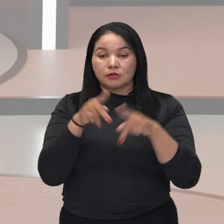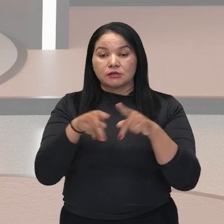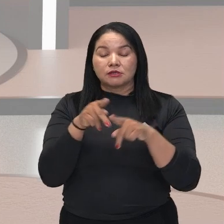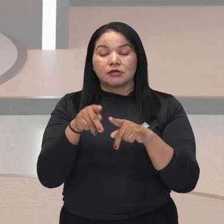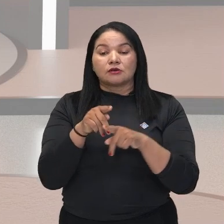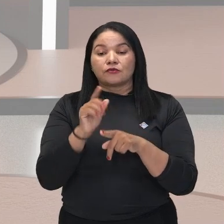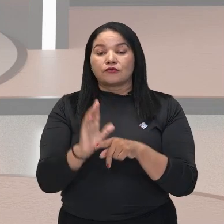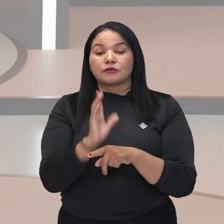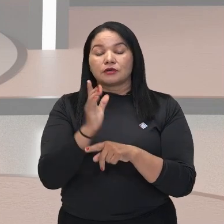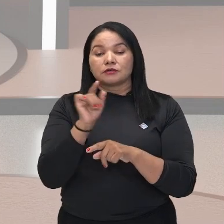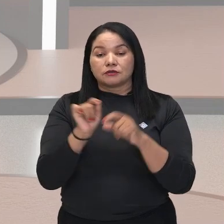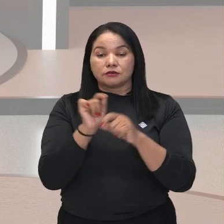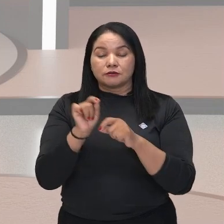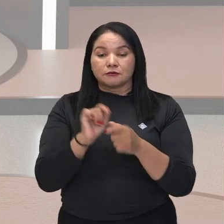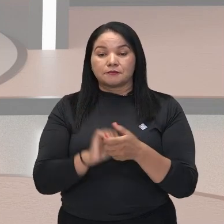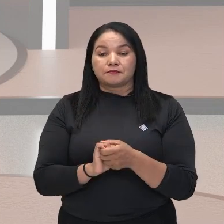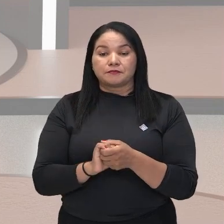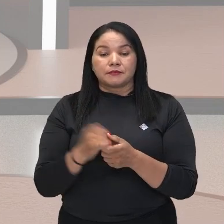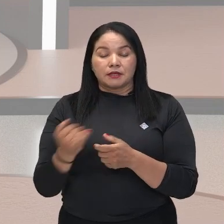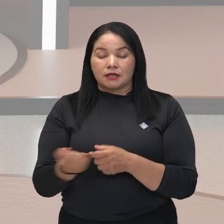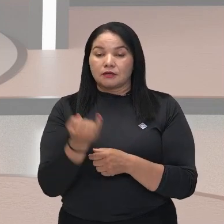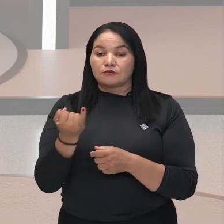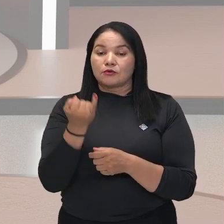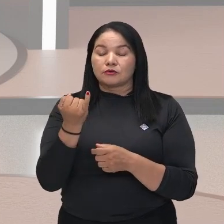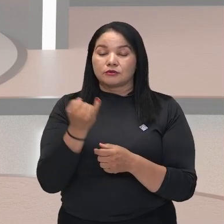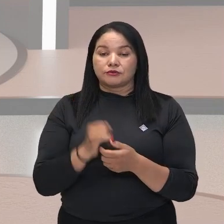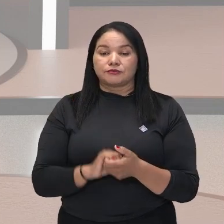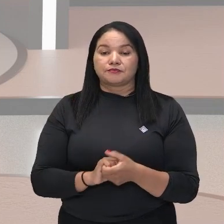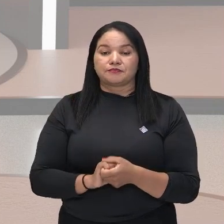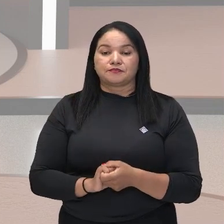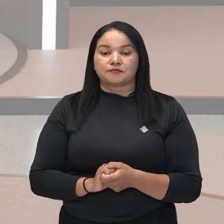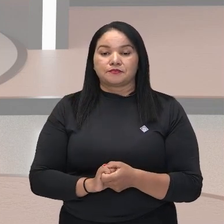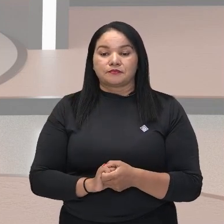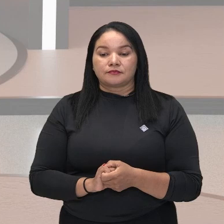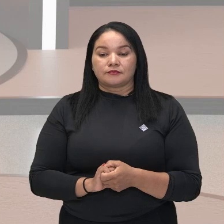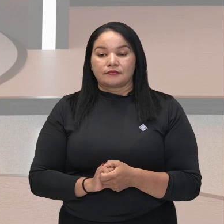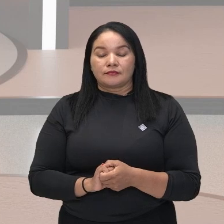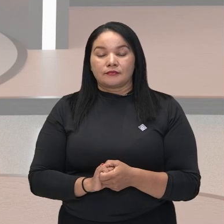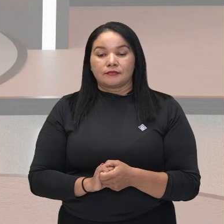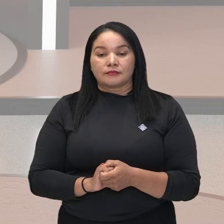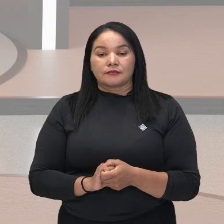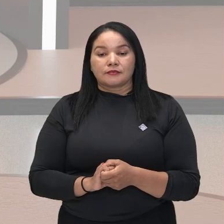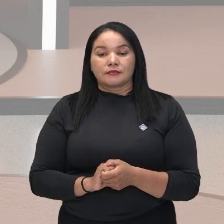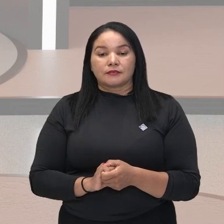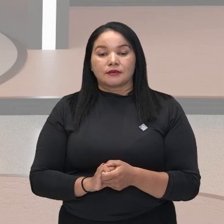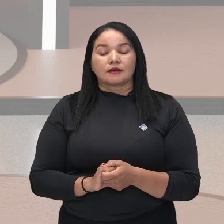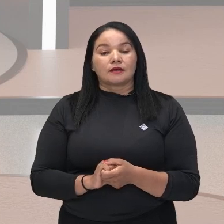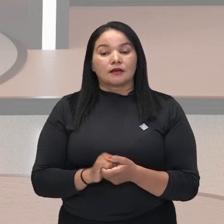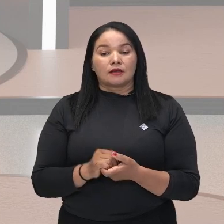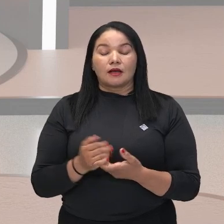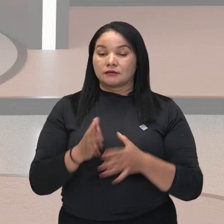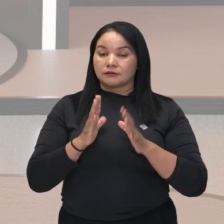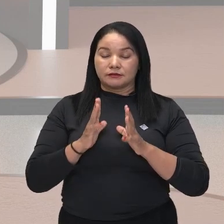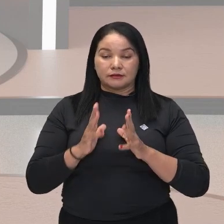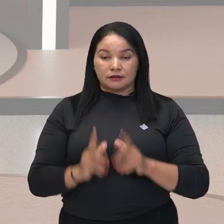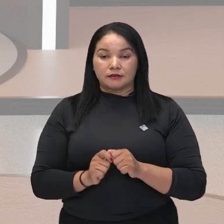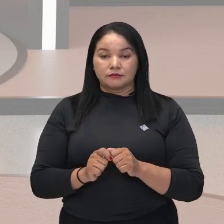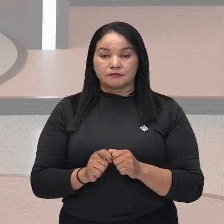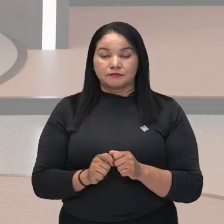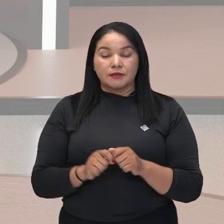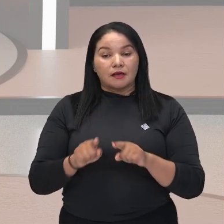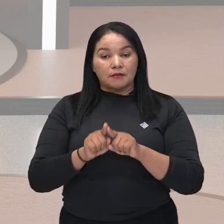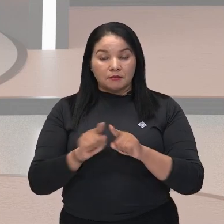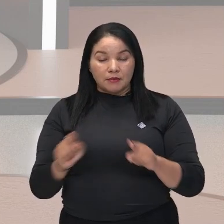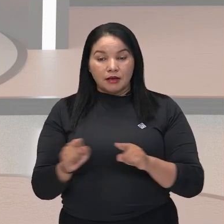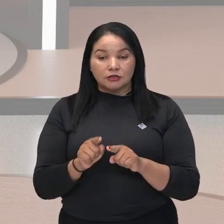que seja importante, tá? Às vezes até se tornando sagrado. Porém, na região do Oriente